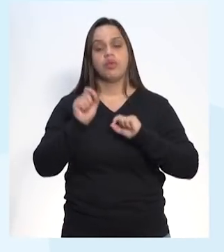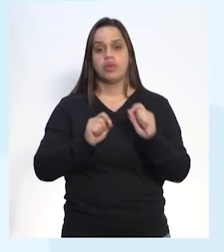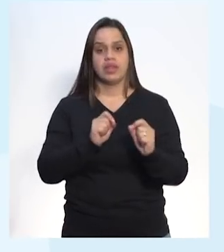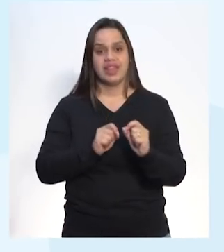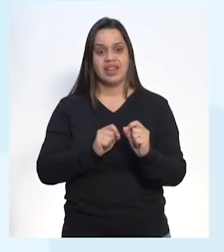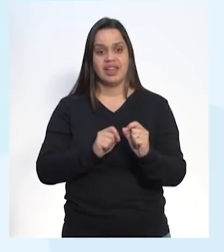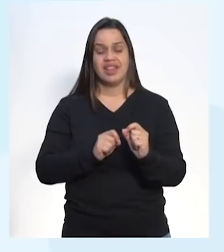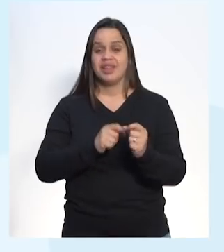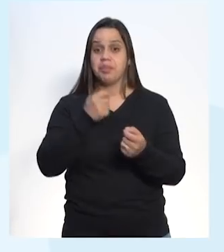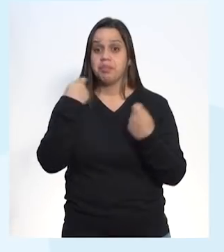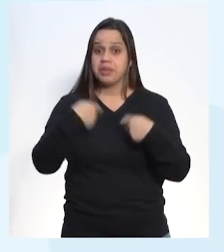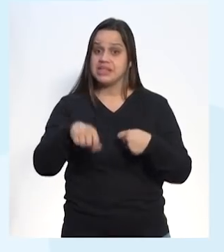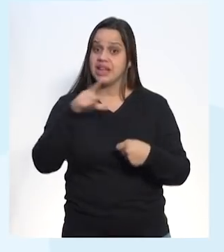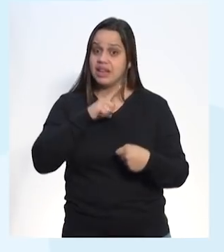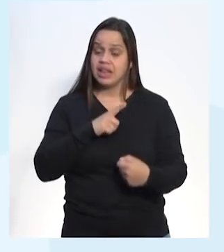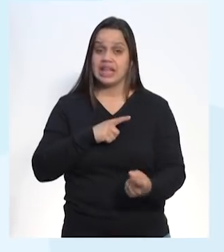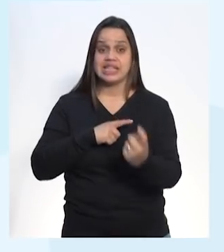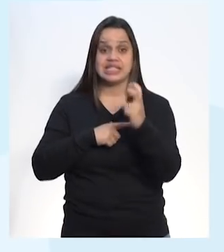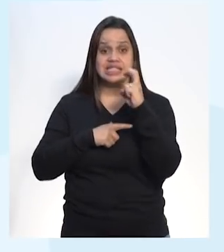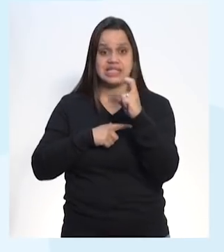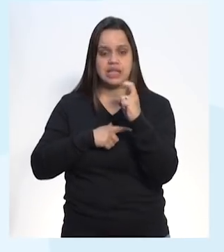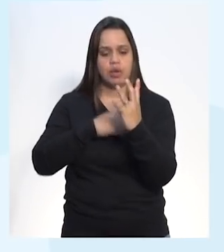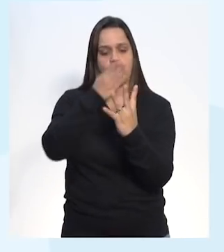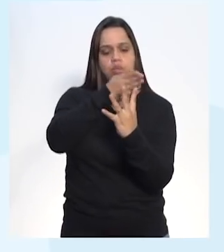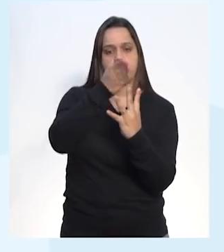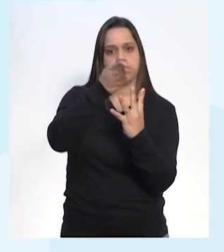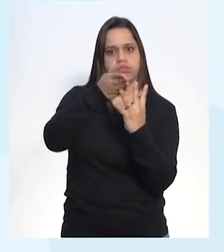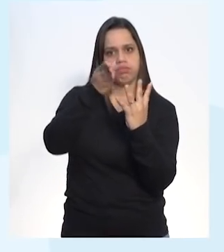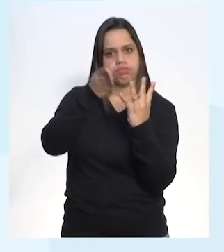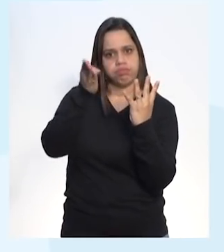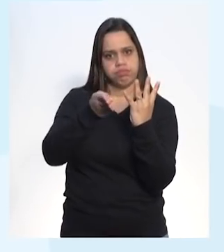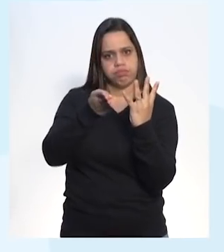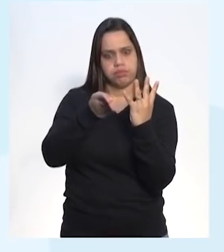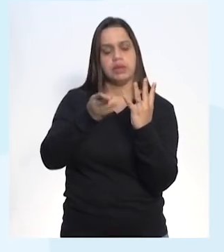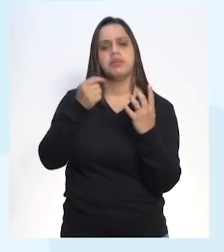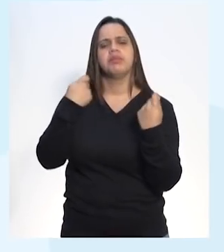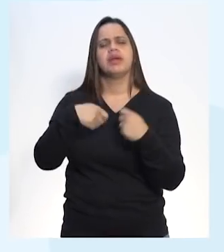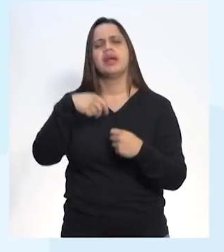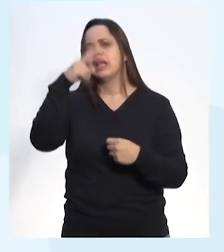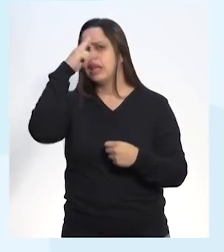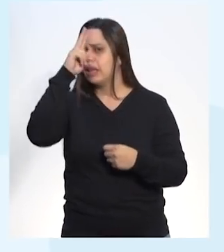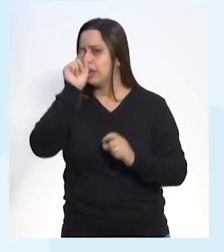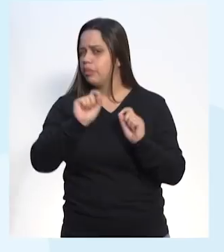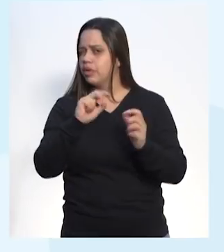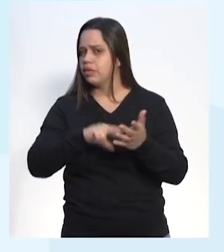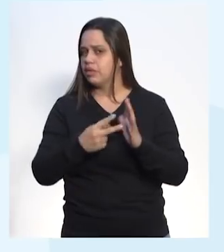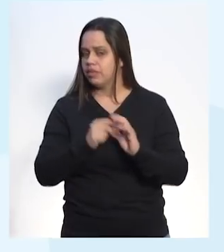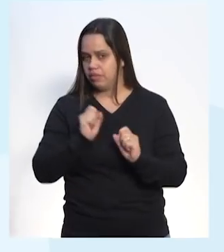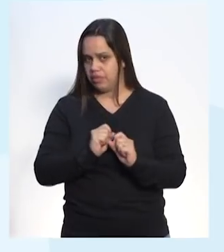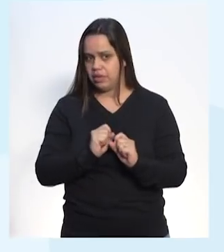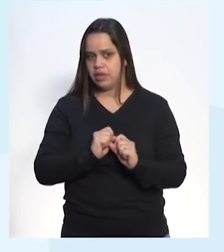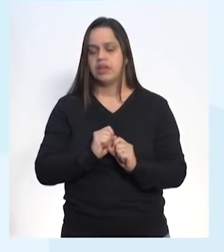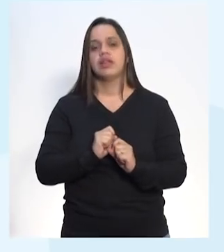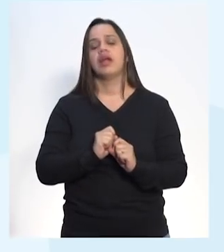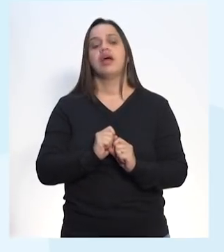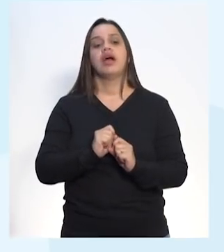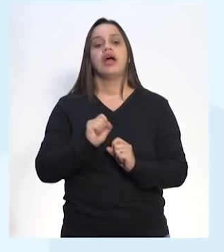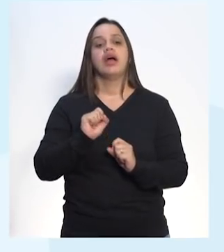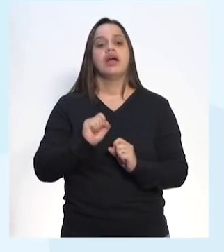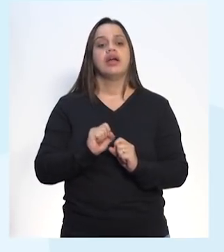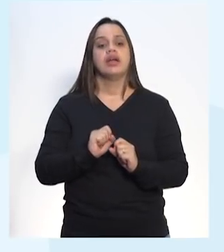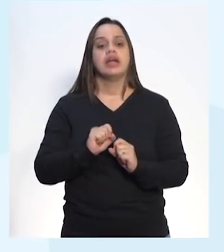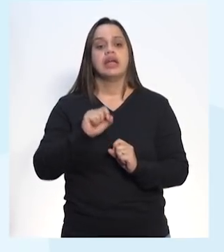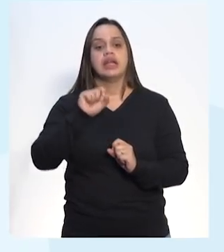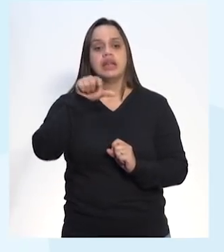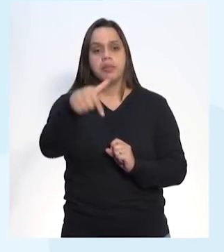tenha obrigatoriamente 5 ordens. Tenta lembrar o que é 5 ordens, eu explico depois na volta, tá? Um número com